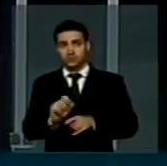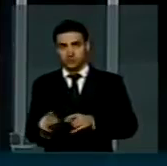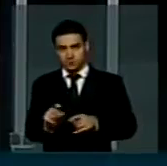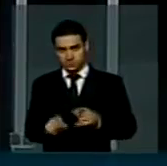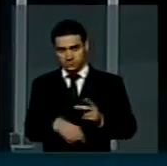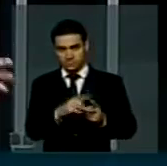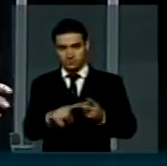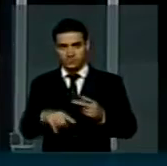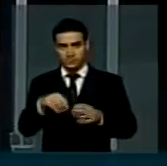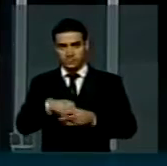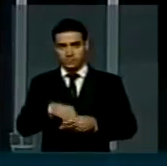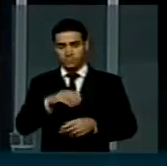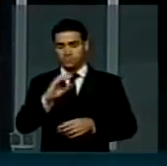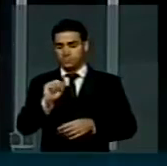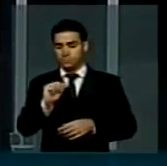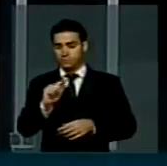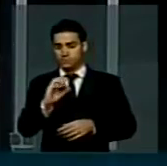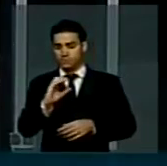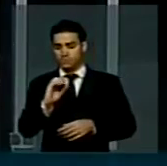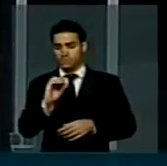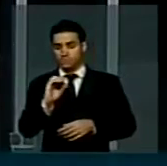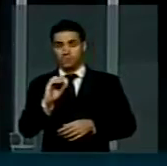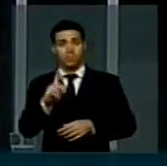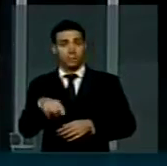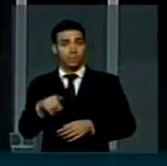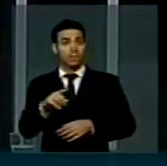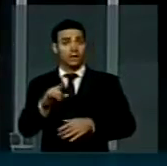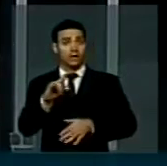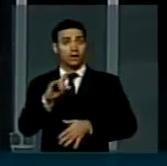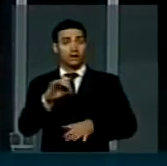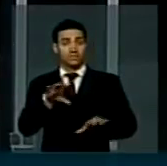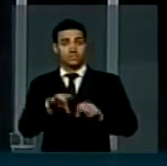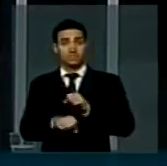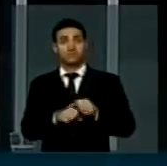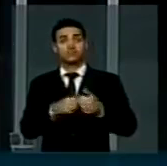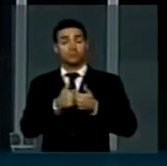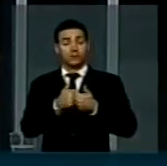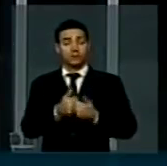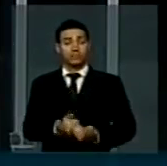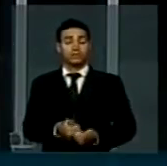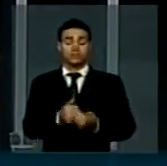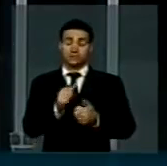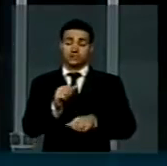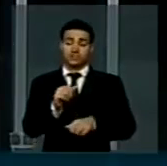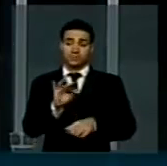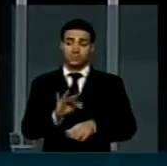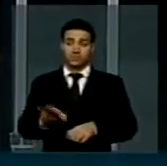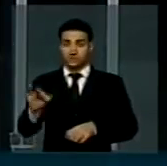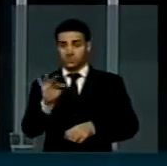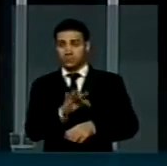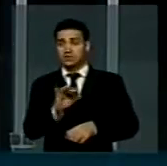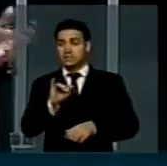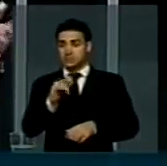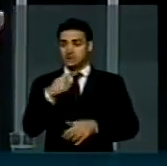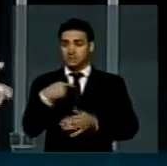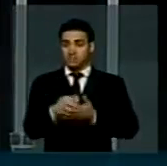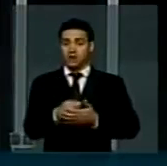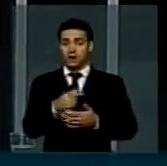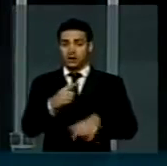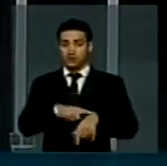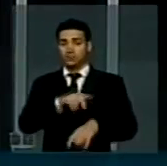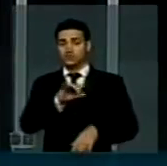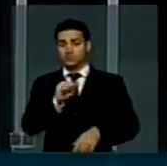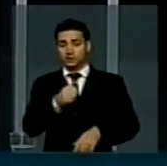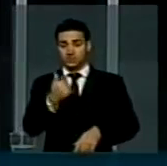dentro do CALC, que é a certificação de acompanhamento das unidades da federação com relação à sua adimplência do governo federal, que são